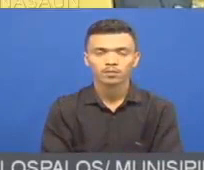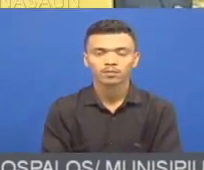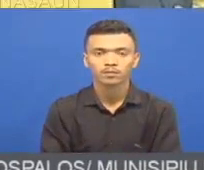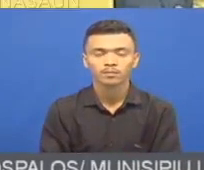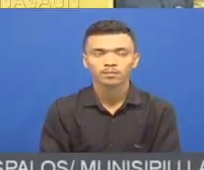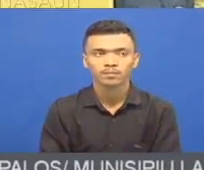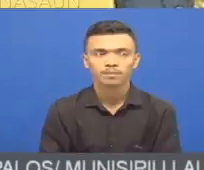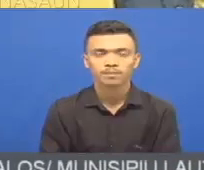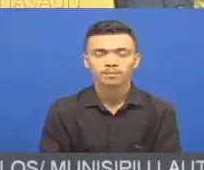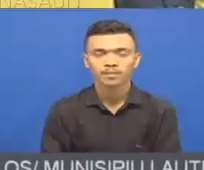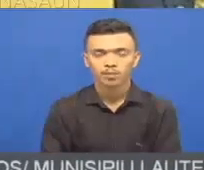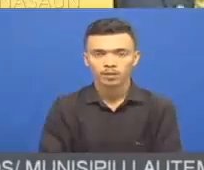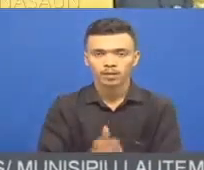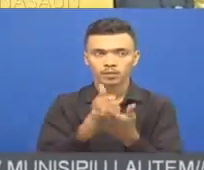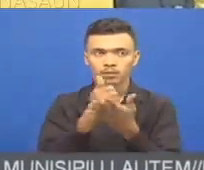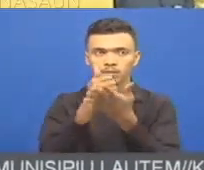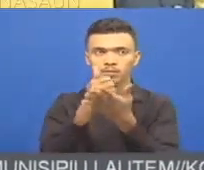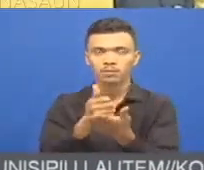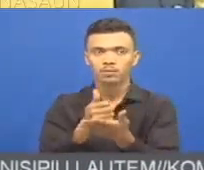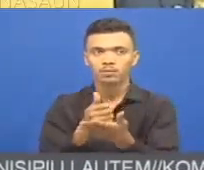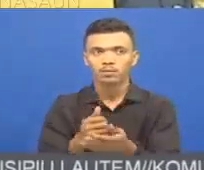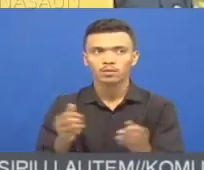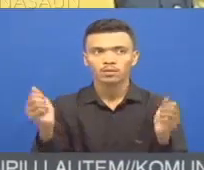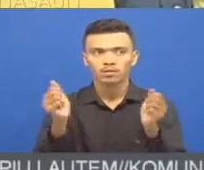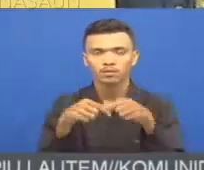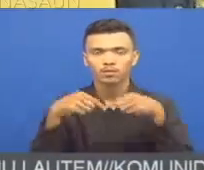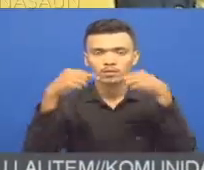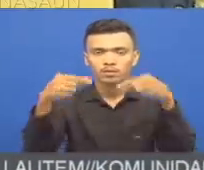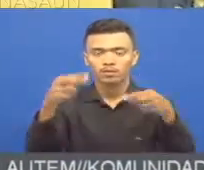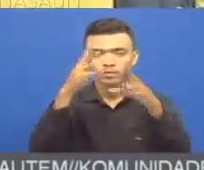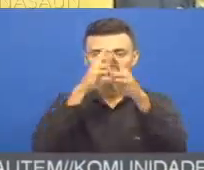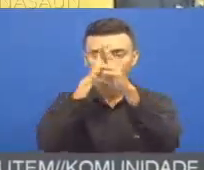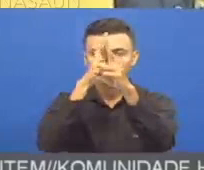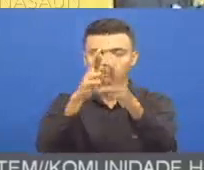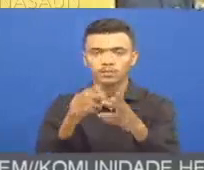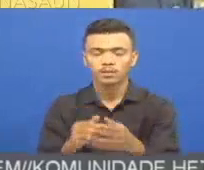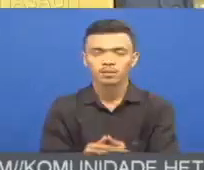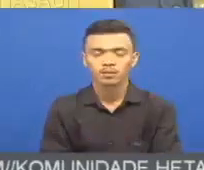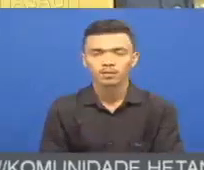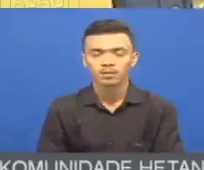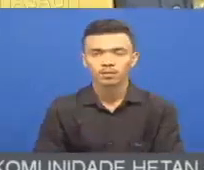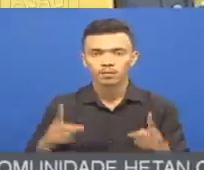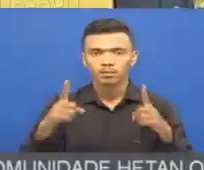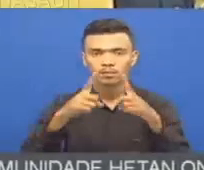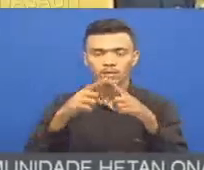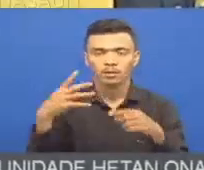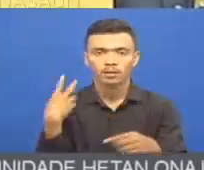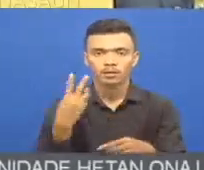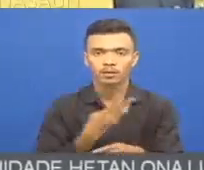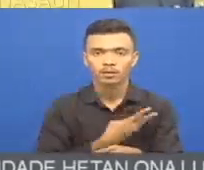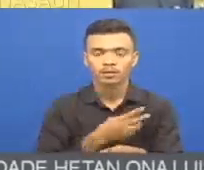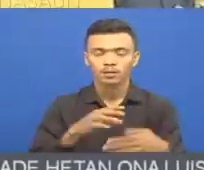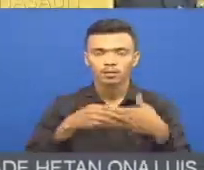tubela foi atendimento com respeito, com educado vai tenenia cidadão